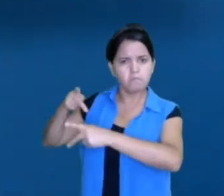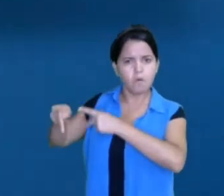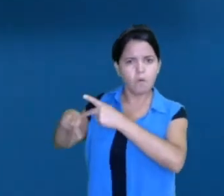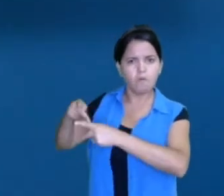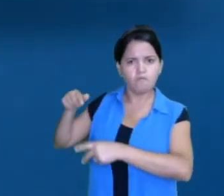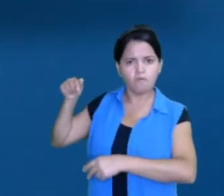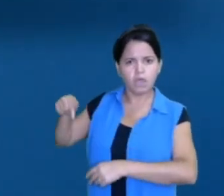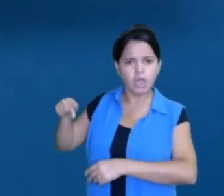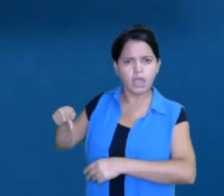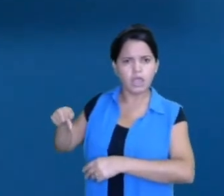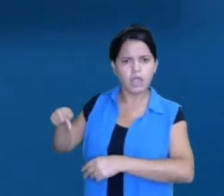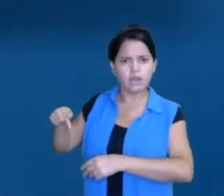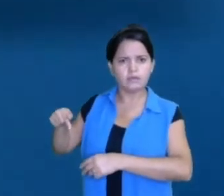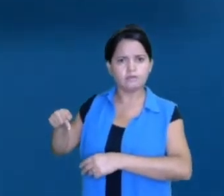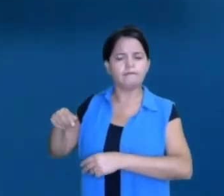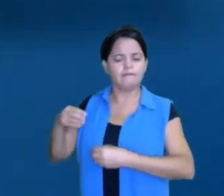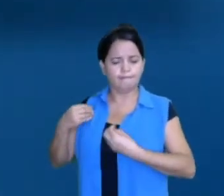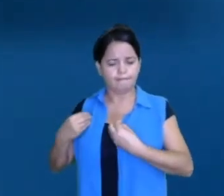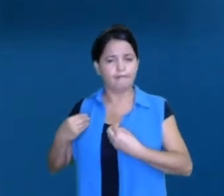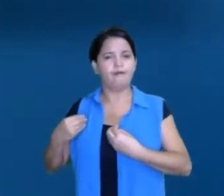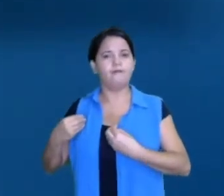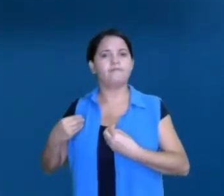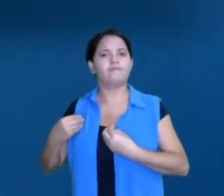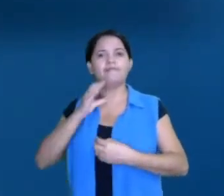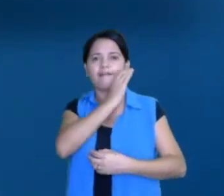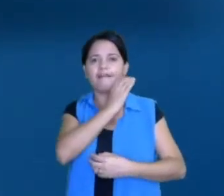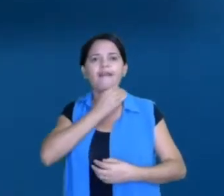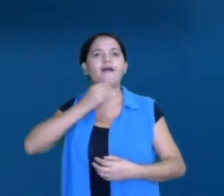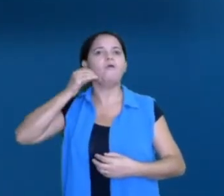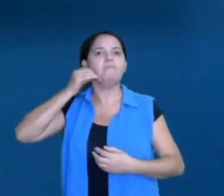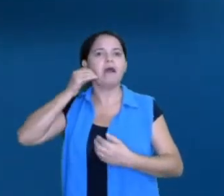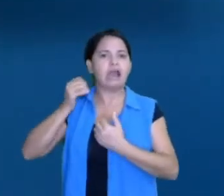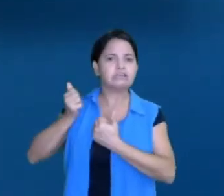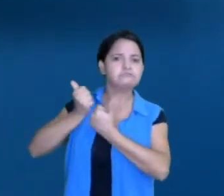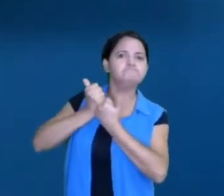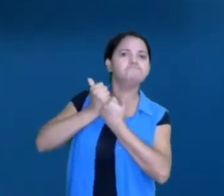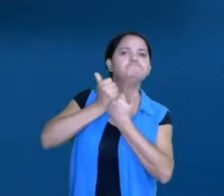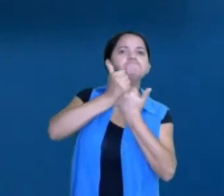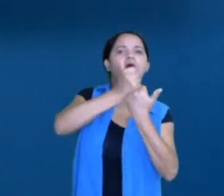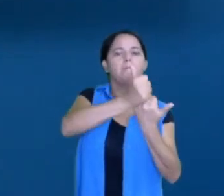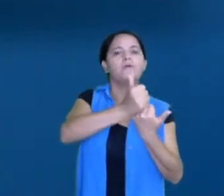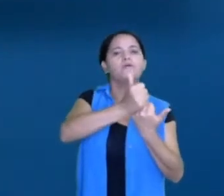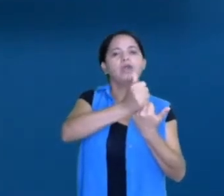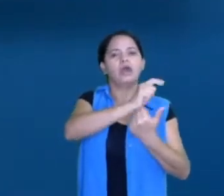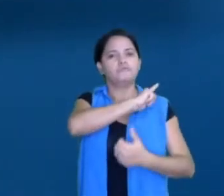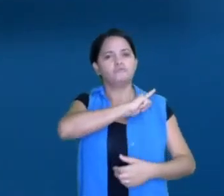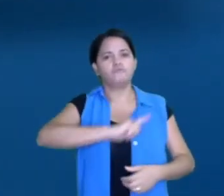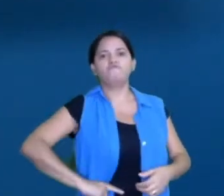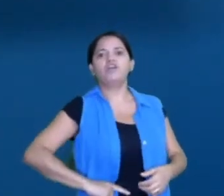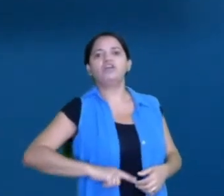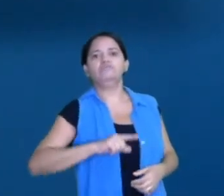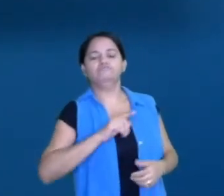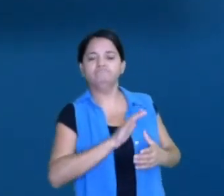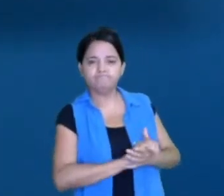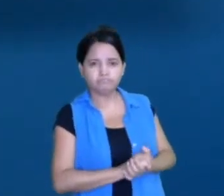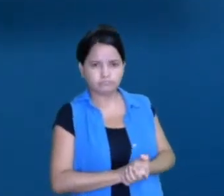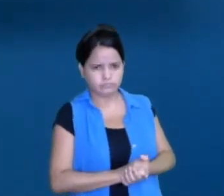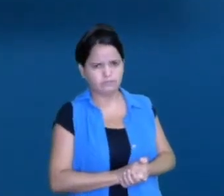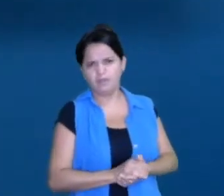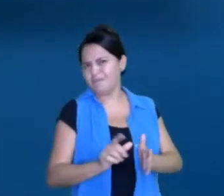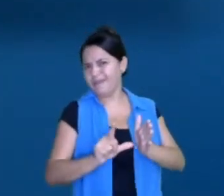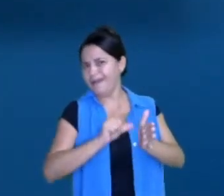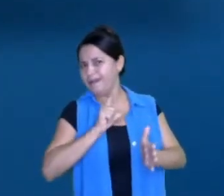trabalhador, terá um representante no governo. Professor Flávio, não tinha, não, era? Não,